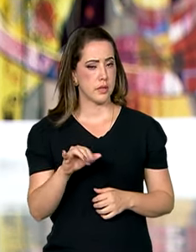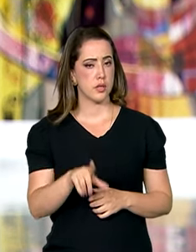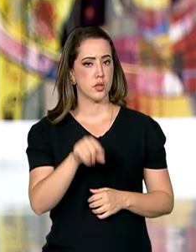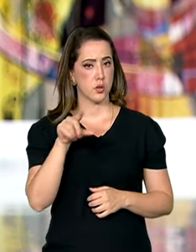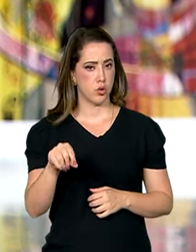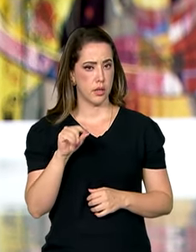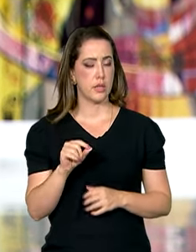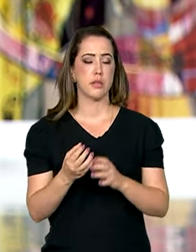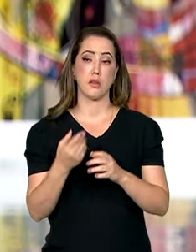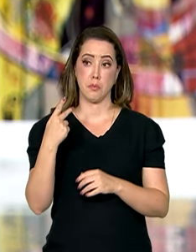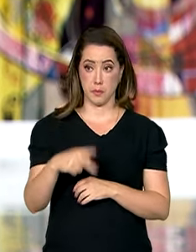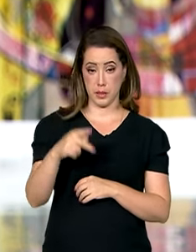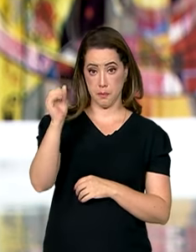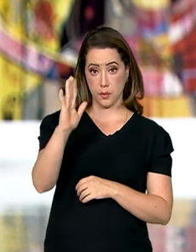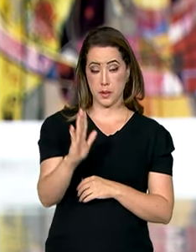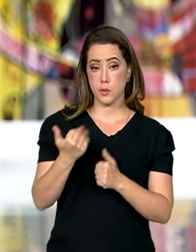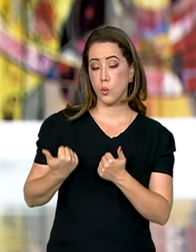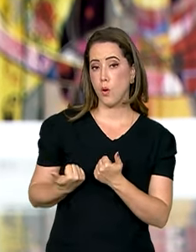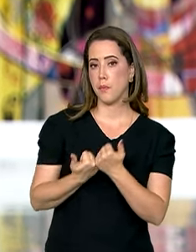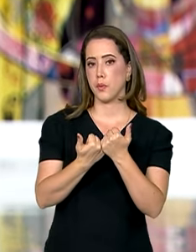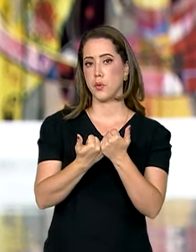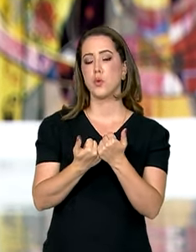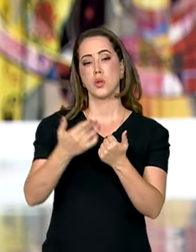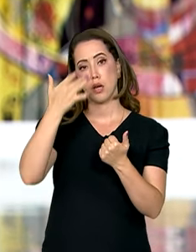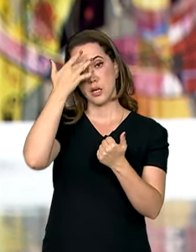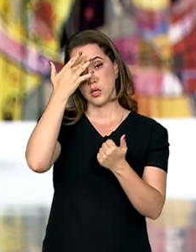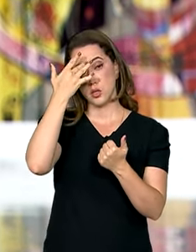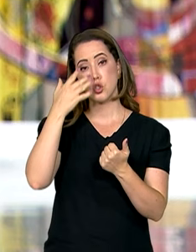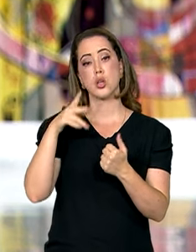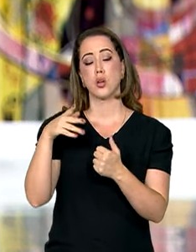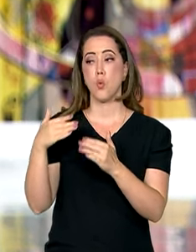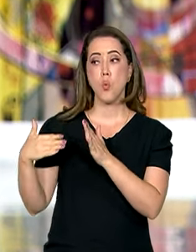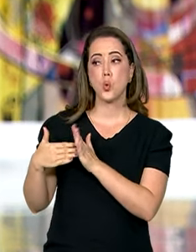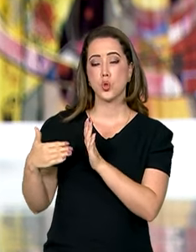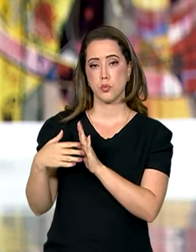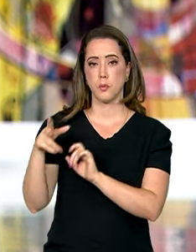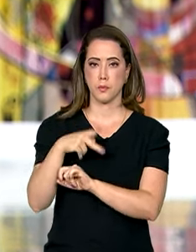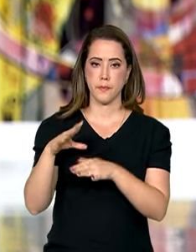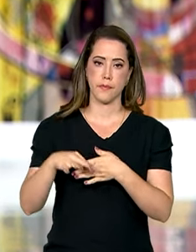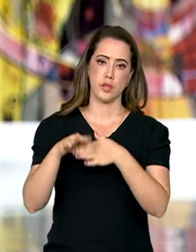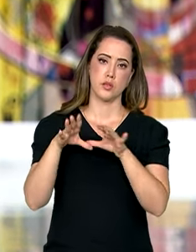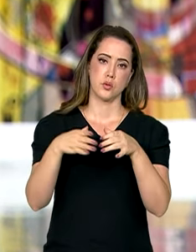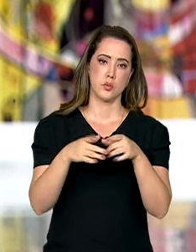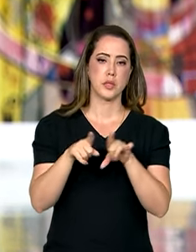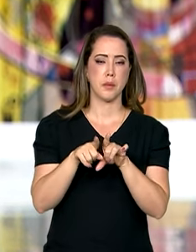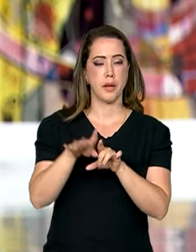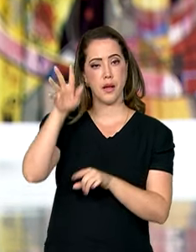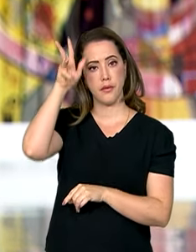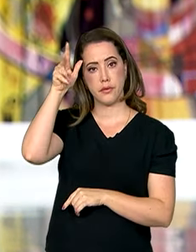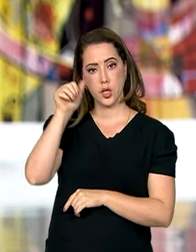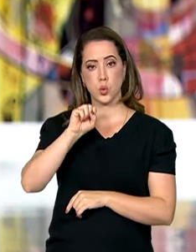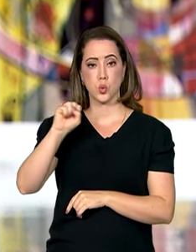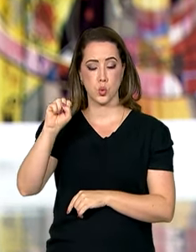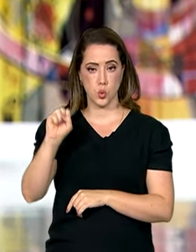implementada pelo Brasil com apoio direto da Índia o último país a presidir o grupo e da África do Sul que vai